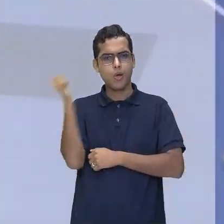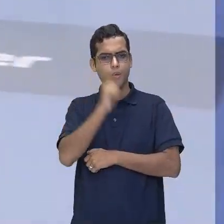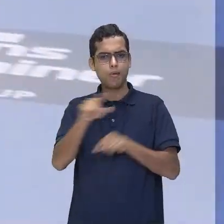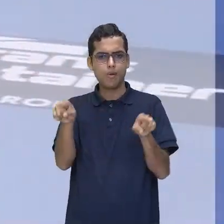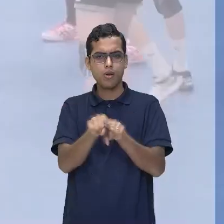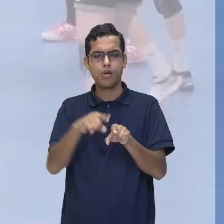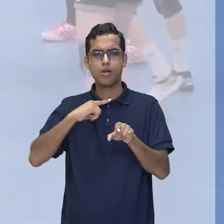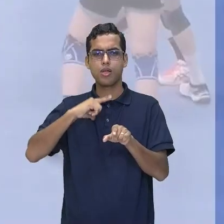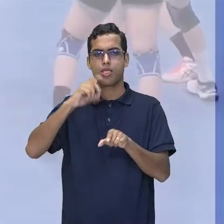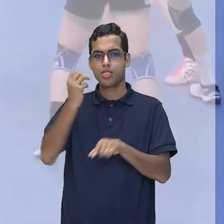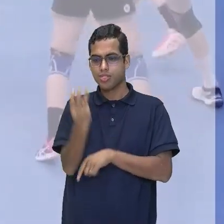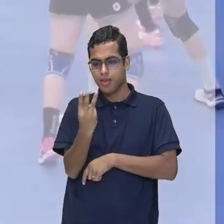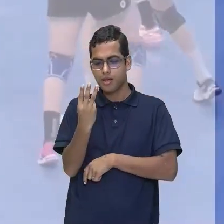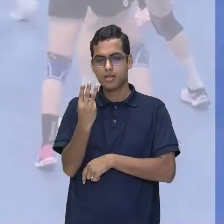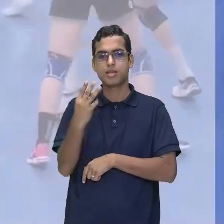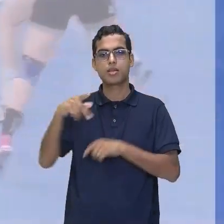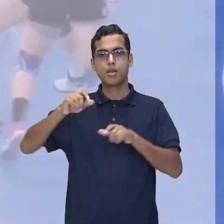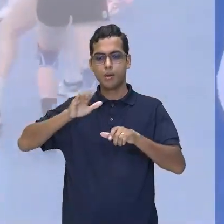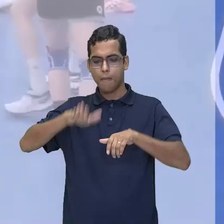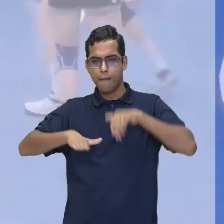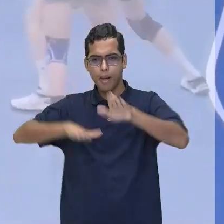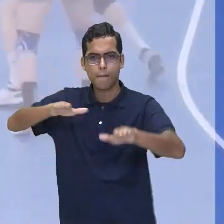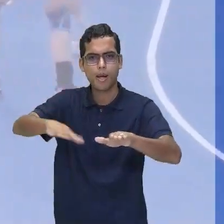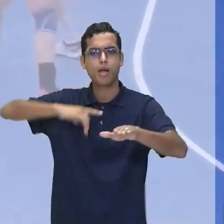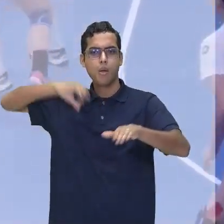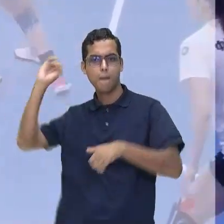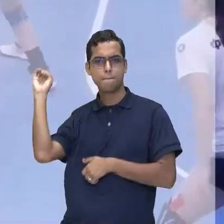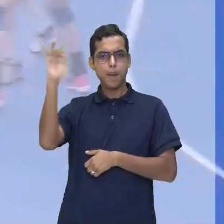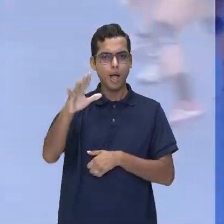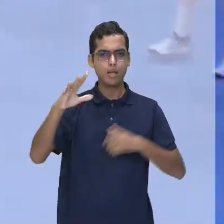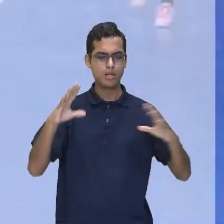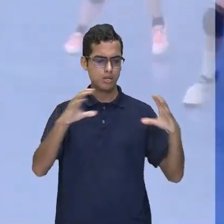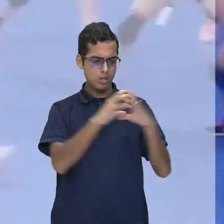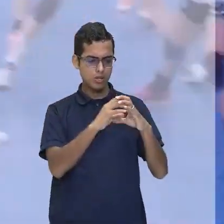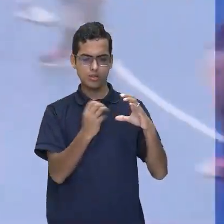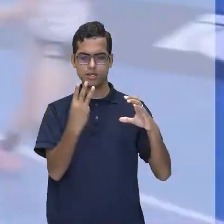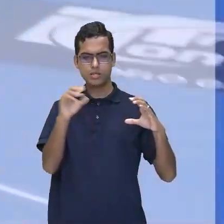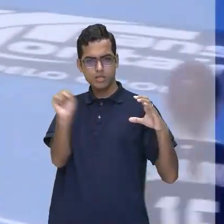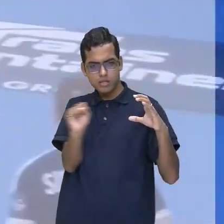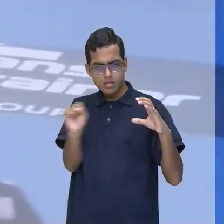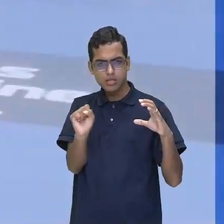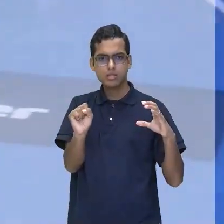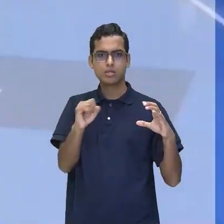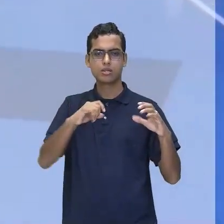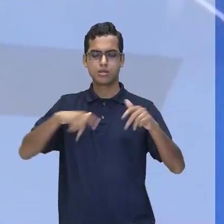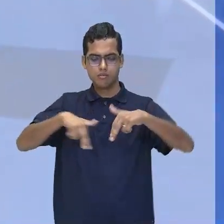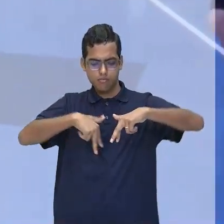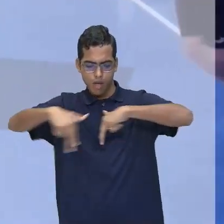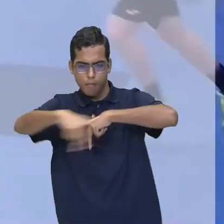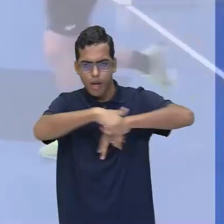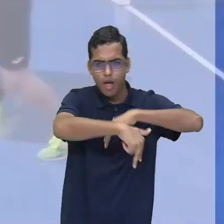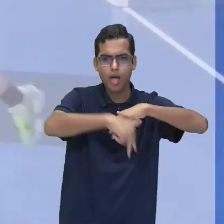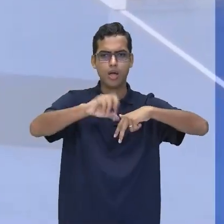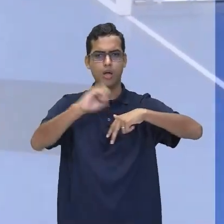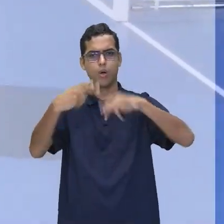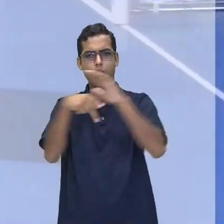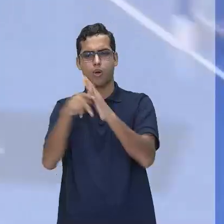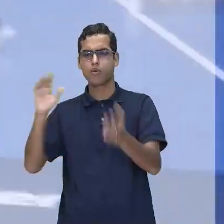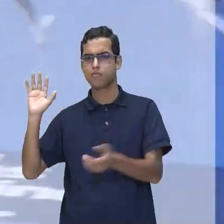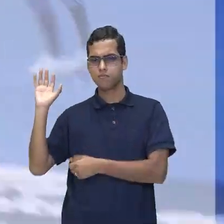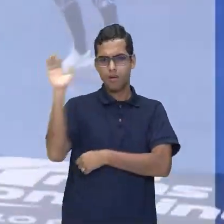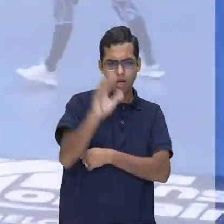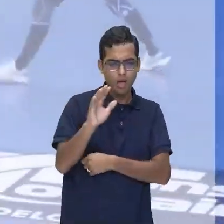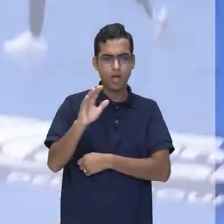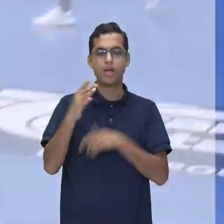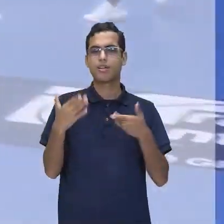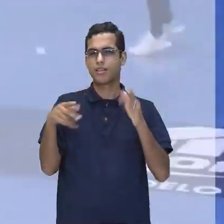3 passos com a bola na mão e a segurá-la por no máximo 3 segundos sem driblar, passar ou arremessar, o que torna